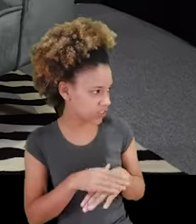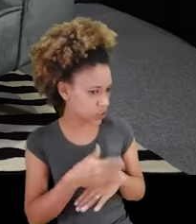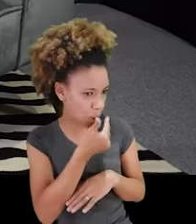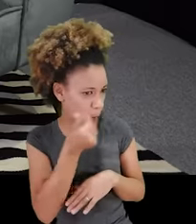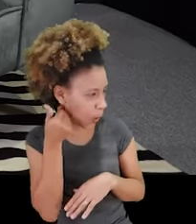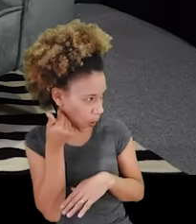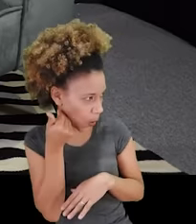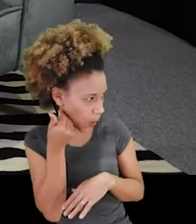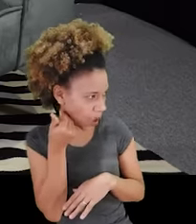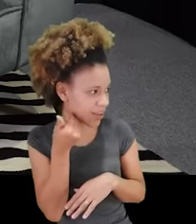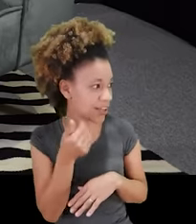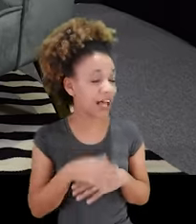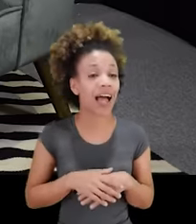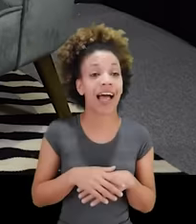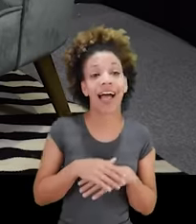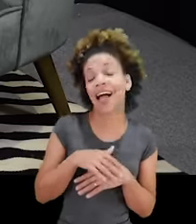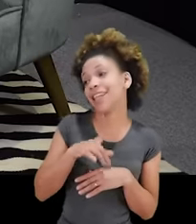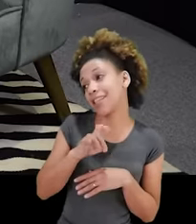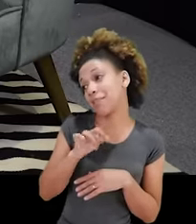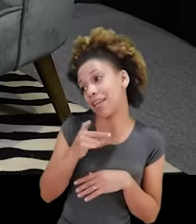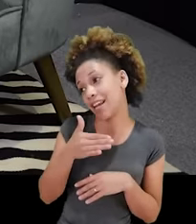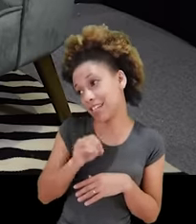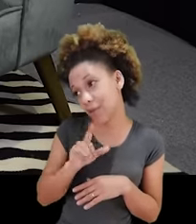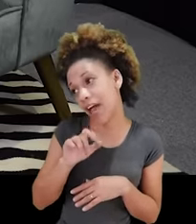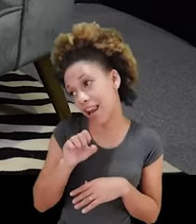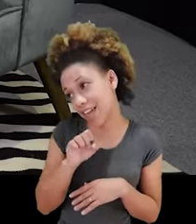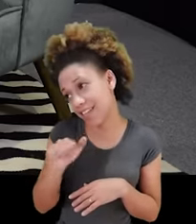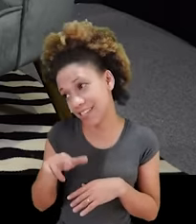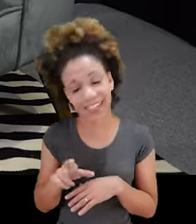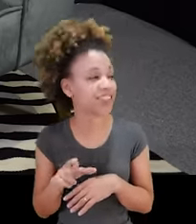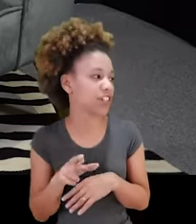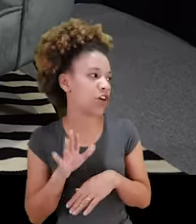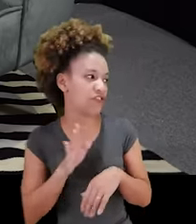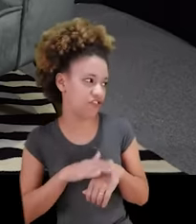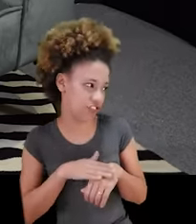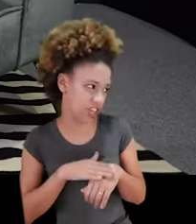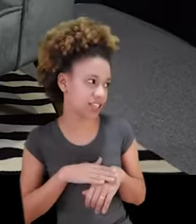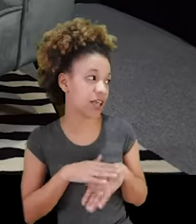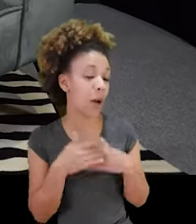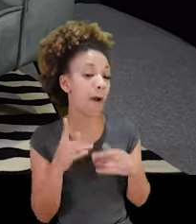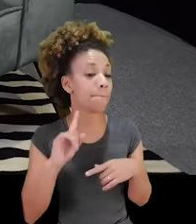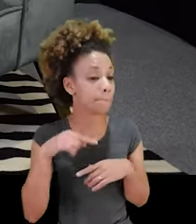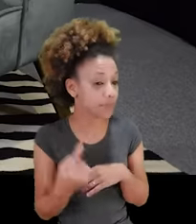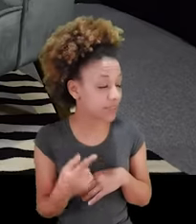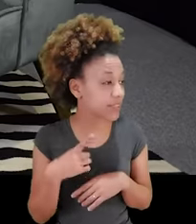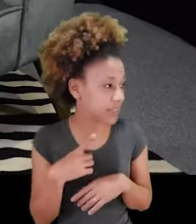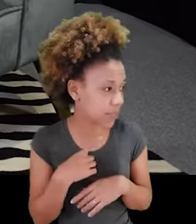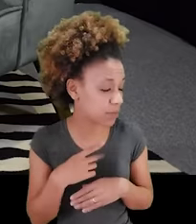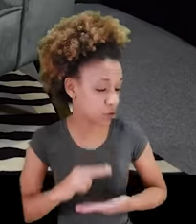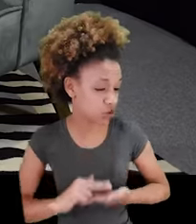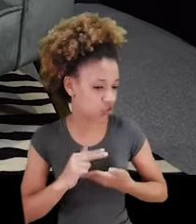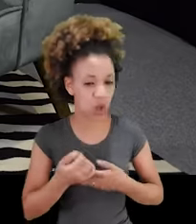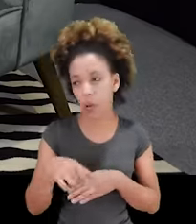Wax. Depilação portuguesa? Fizeste depilação portuguesa? Fez a depilação portuguesa. Fizeste depilação portuguesa. A laser, que daí depois de um tempo de sessões